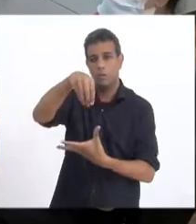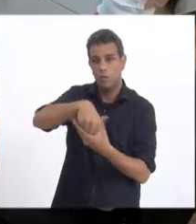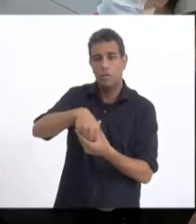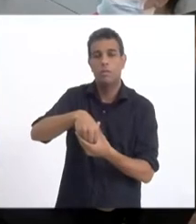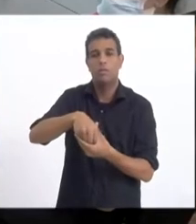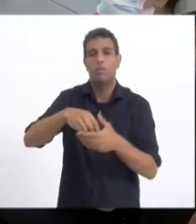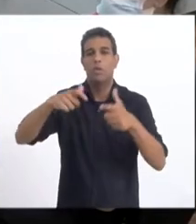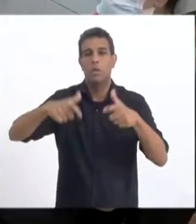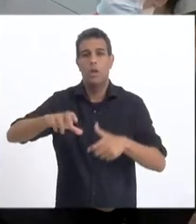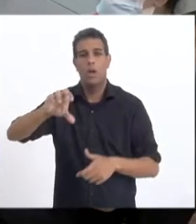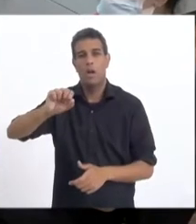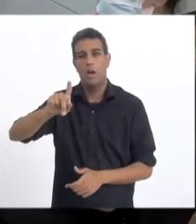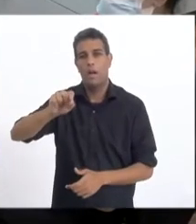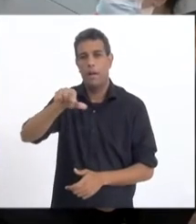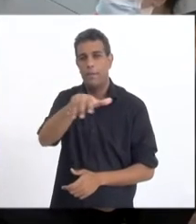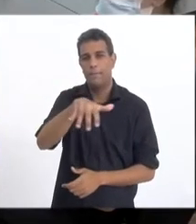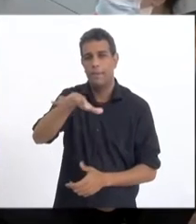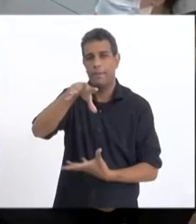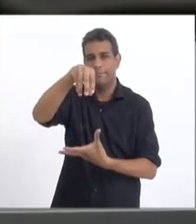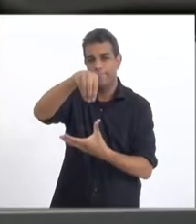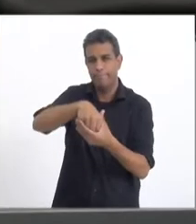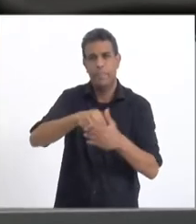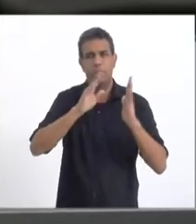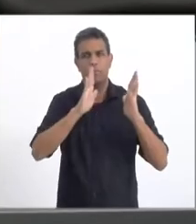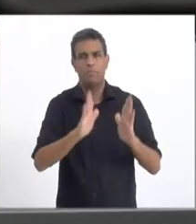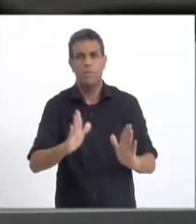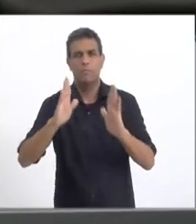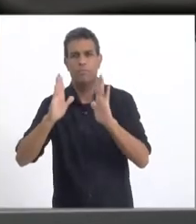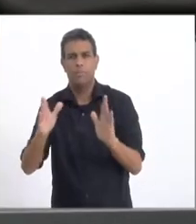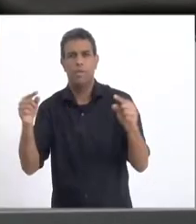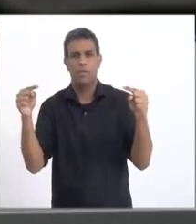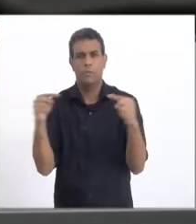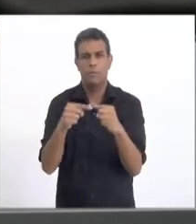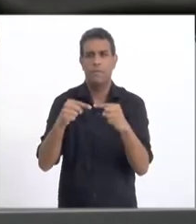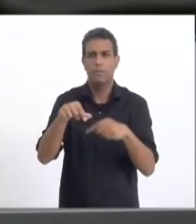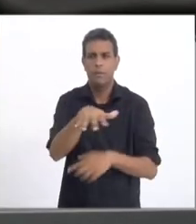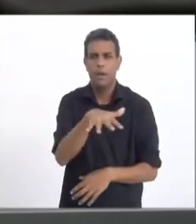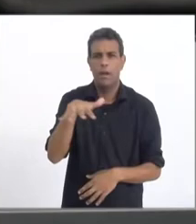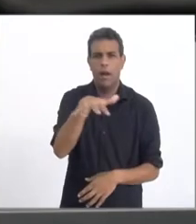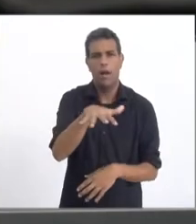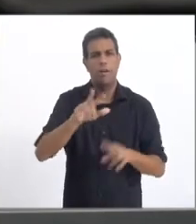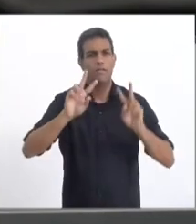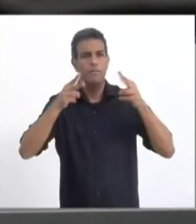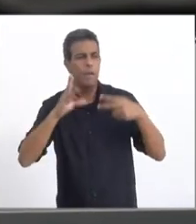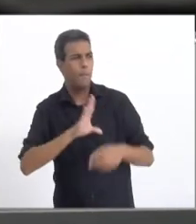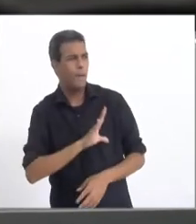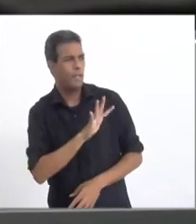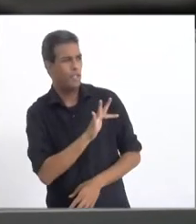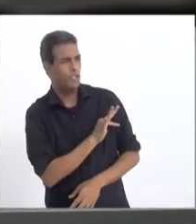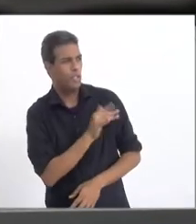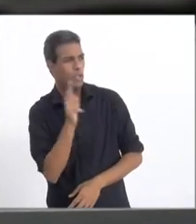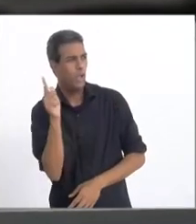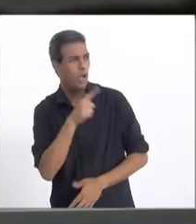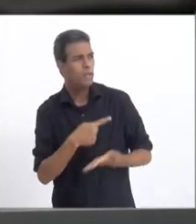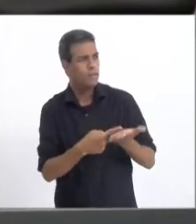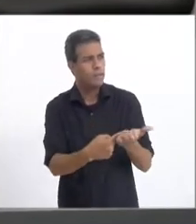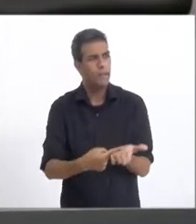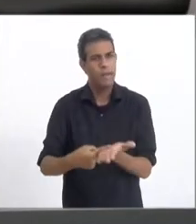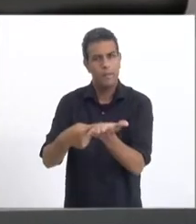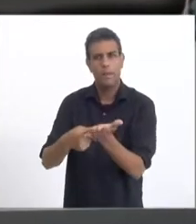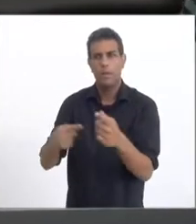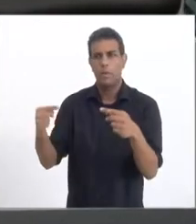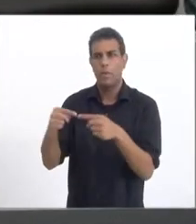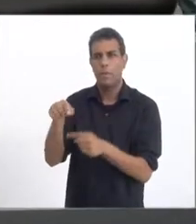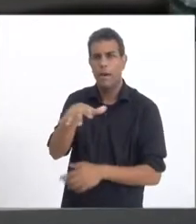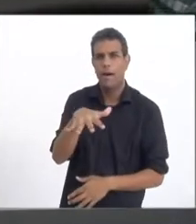Guapimirim, um pequeno município que faz parte da Baixada Fluminense, enquanto região geográfica, porém, enquanto